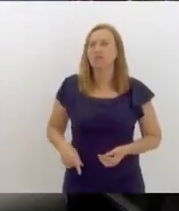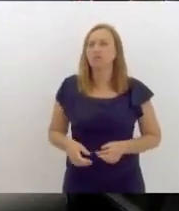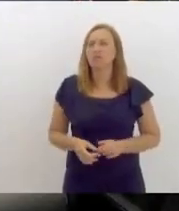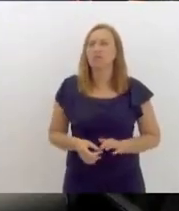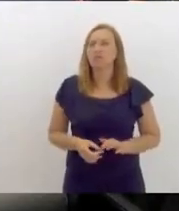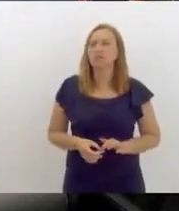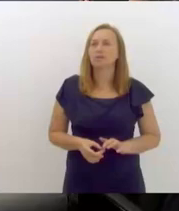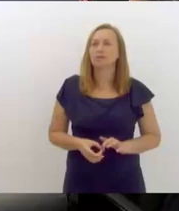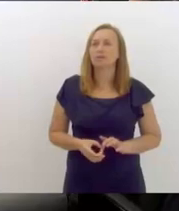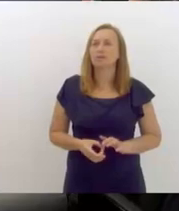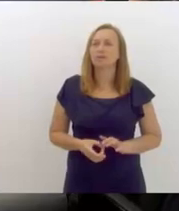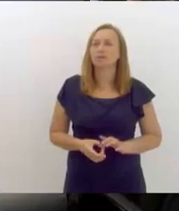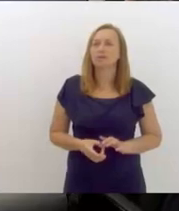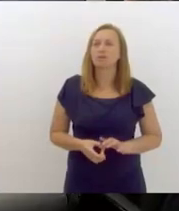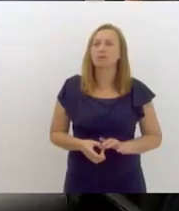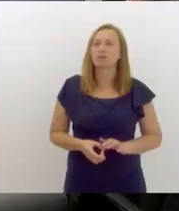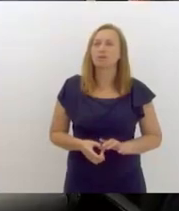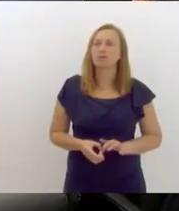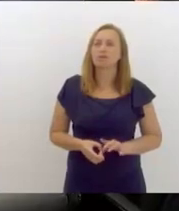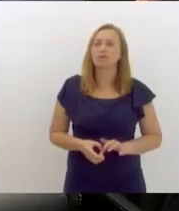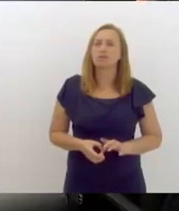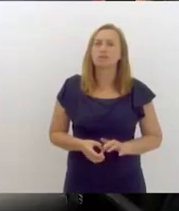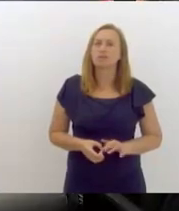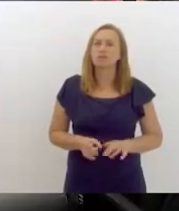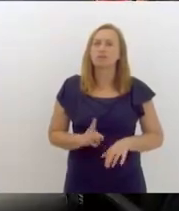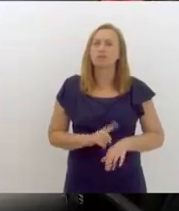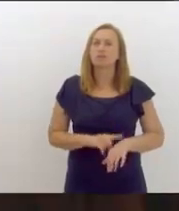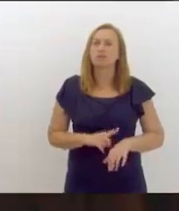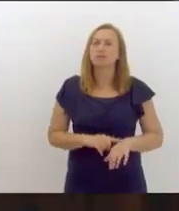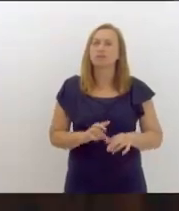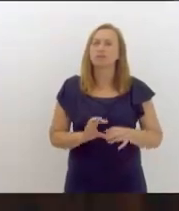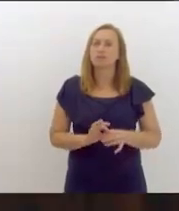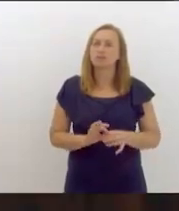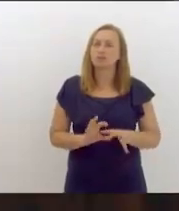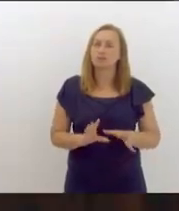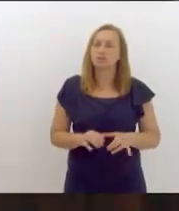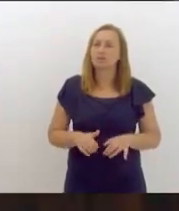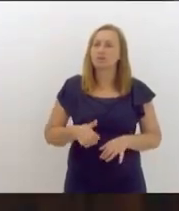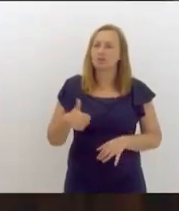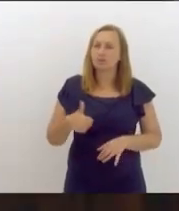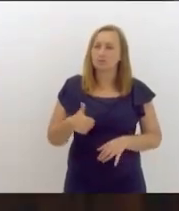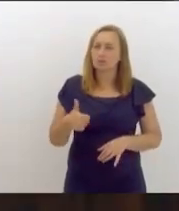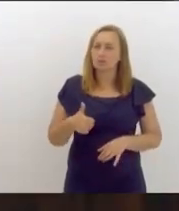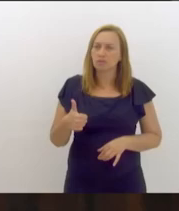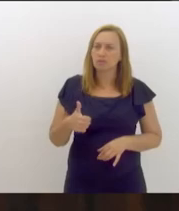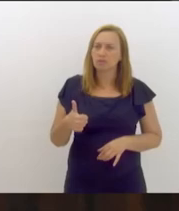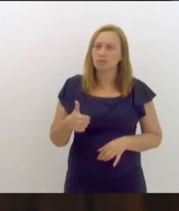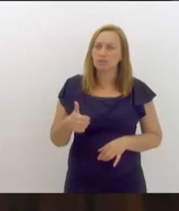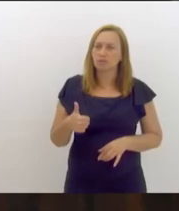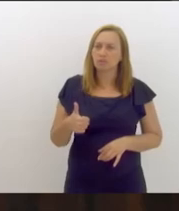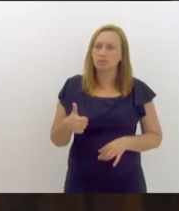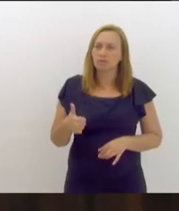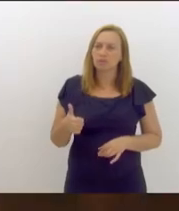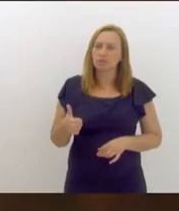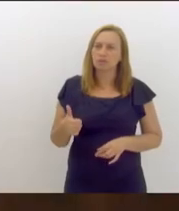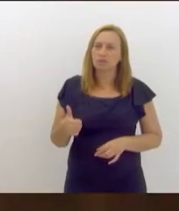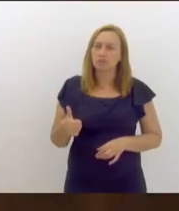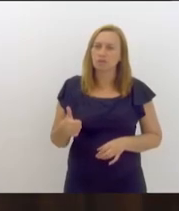Felipe Deputado Felipe pobel nesse momento vai ser autorizado primeiramente né claro que eu vou dar